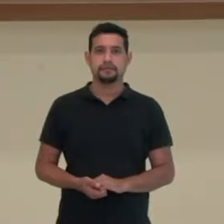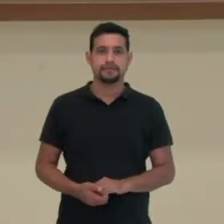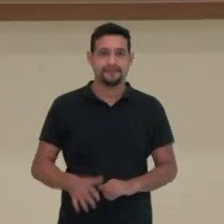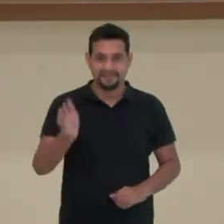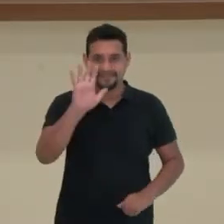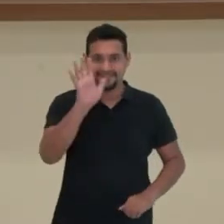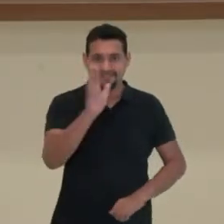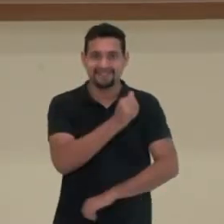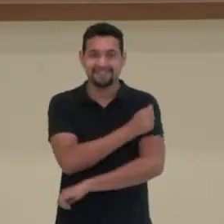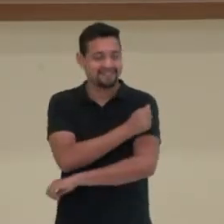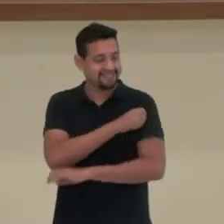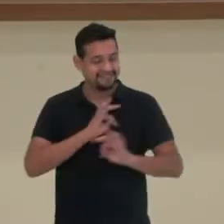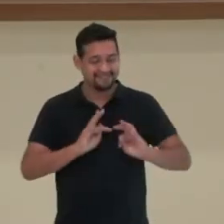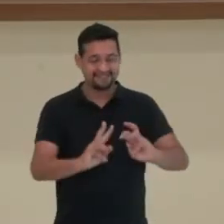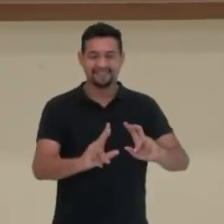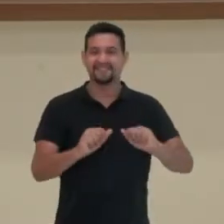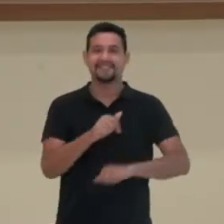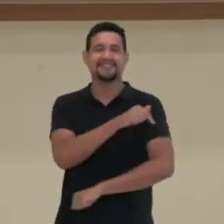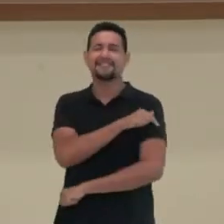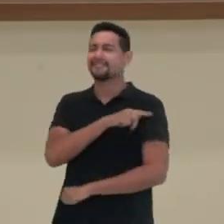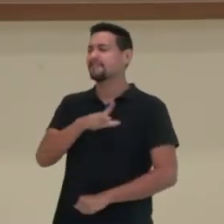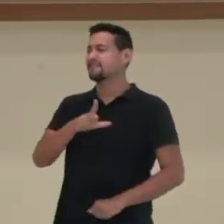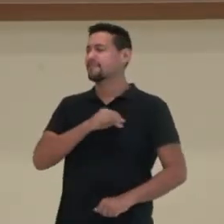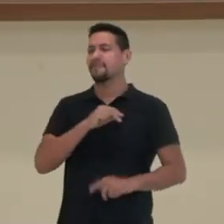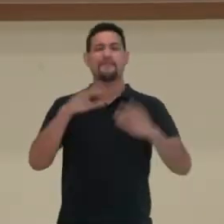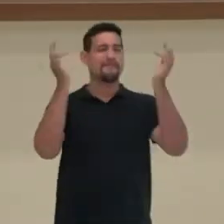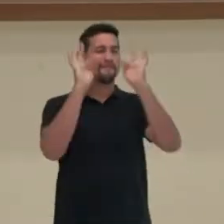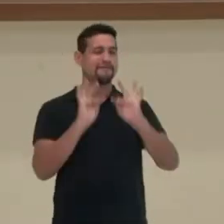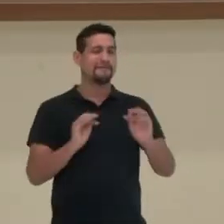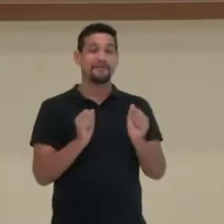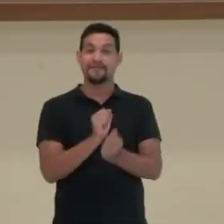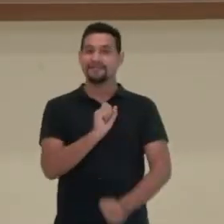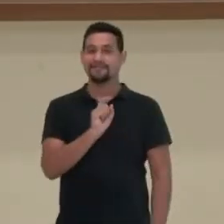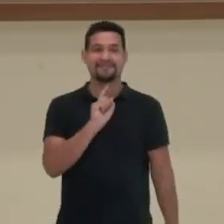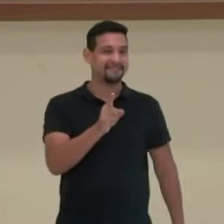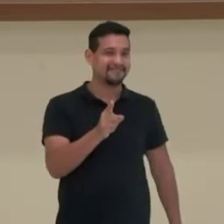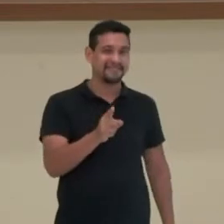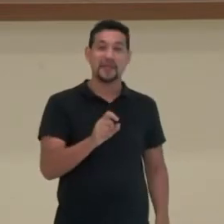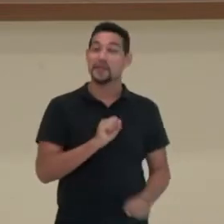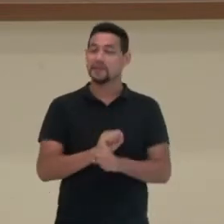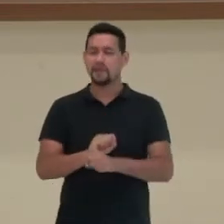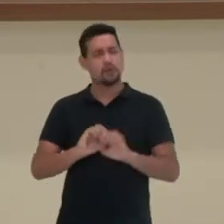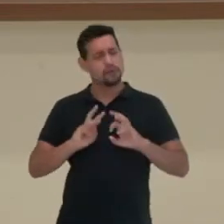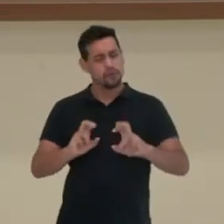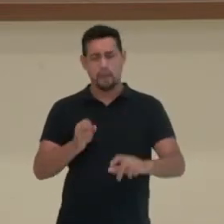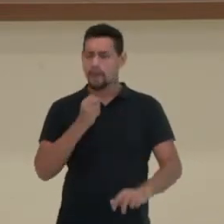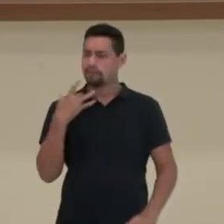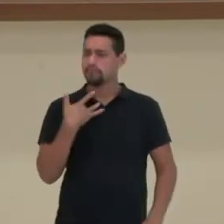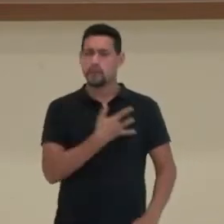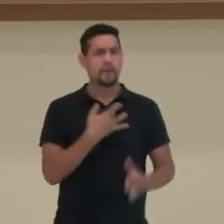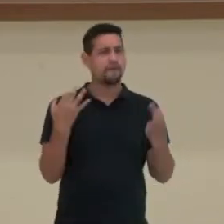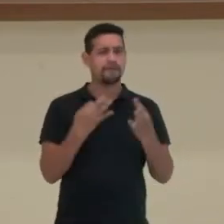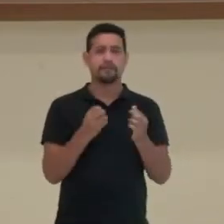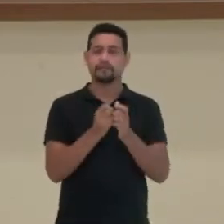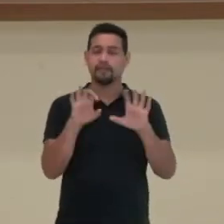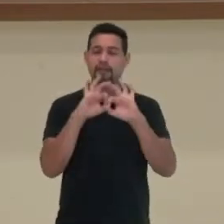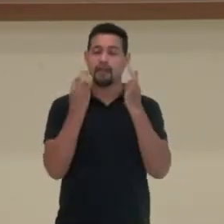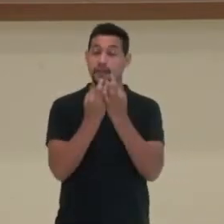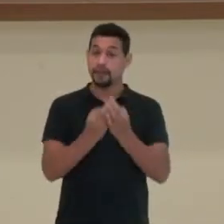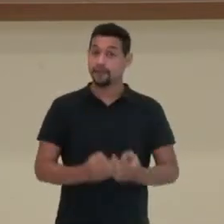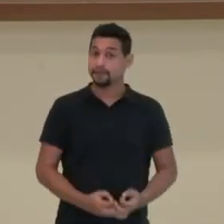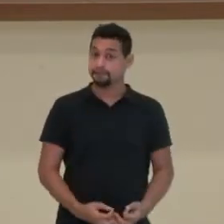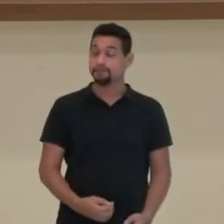Olá, queridos alunos do 7º ano, que alegria estar aqui contigo, viu? Espero que esteja tudo bem com você e com a sua família.